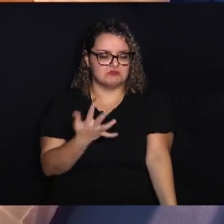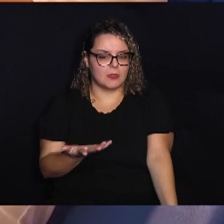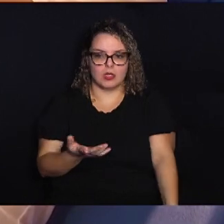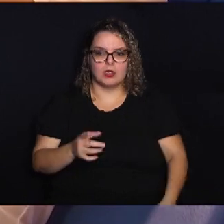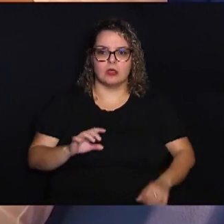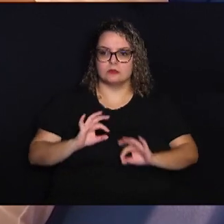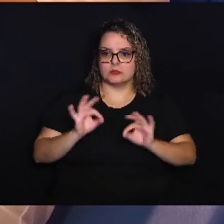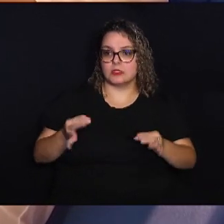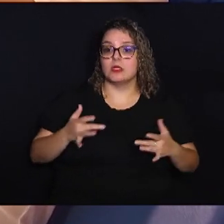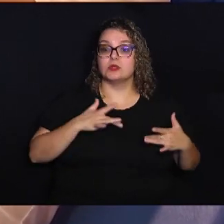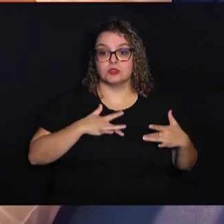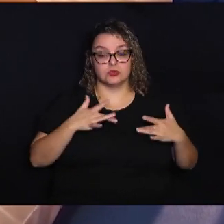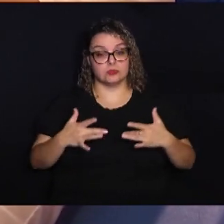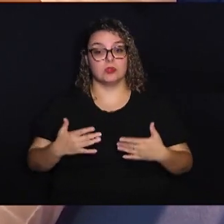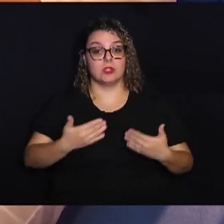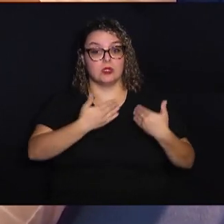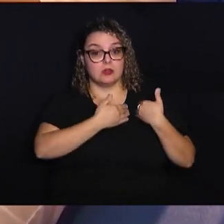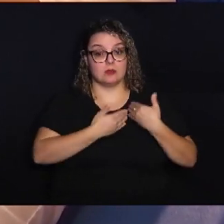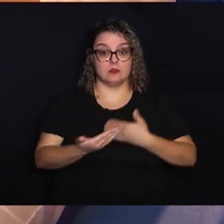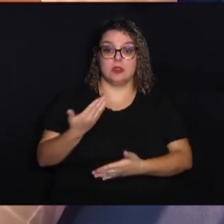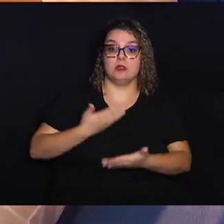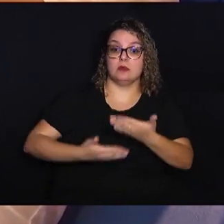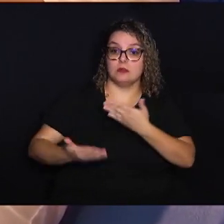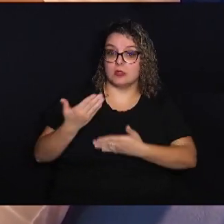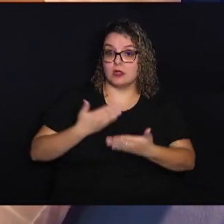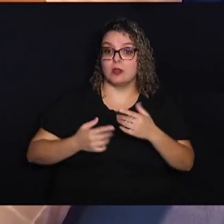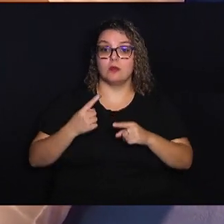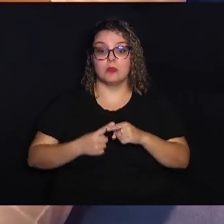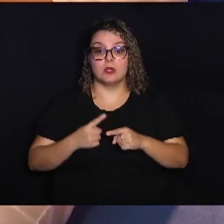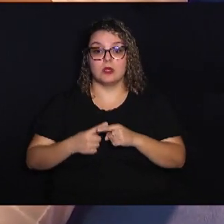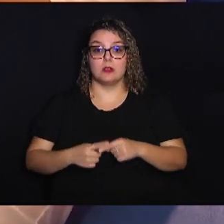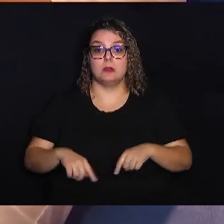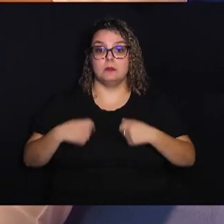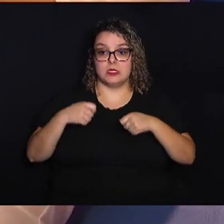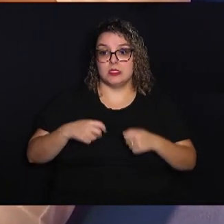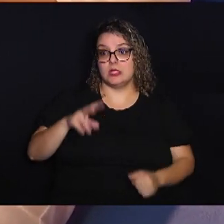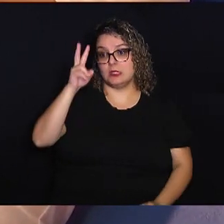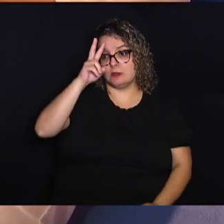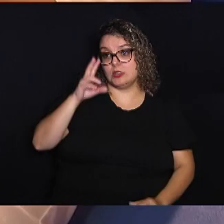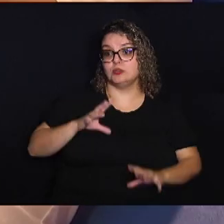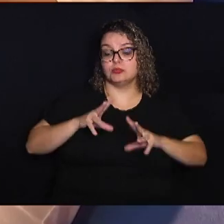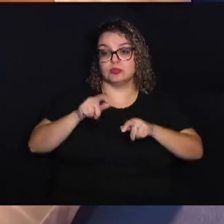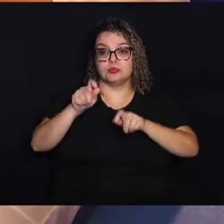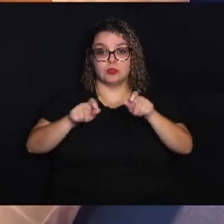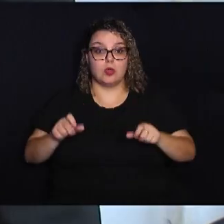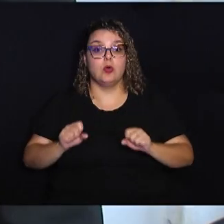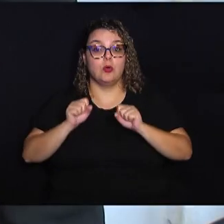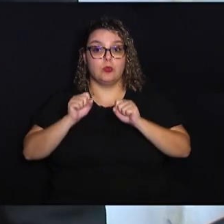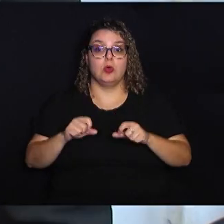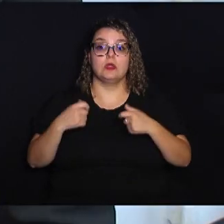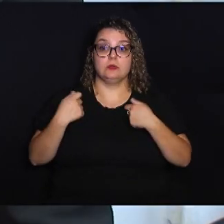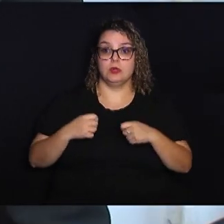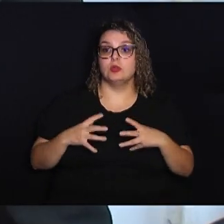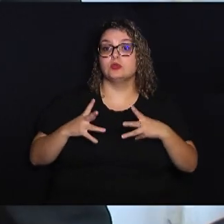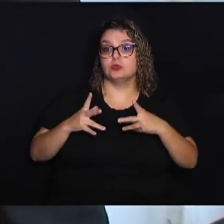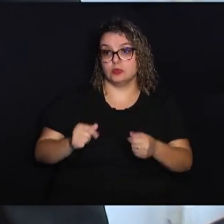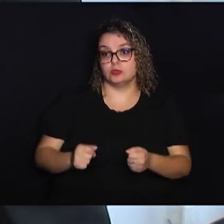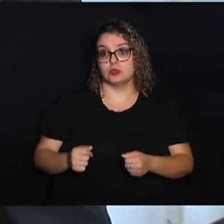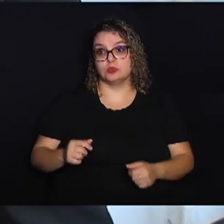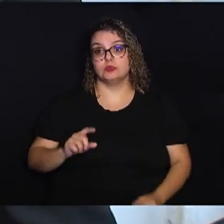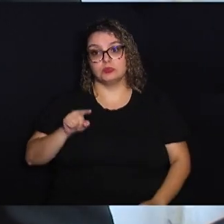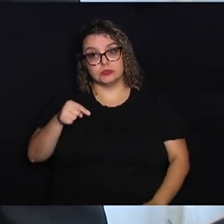solidariedade e de responsabilidade compartilhada, porque a gente precisa lembrar que todas as pessoas pessoas podem precisar, todos podem estar do